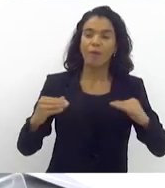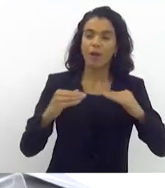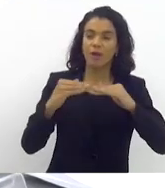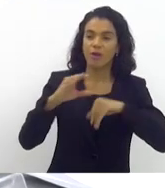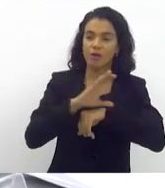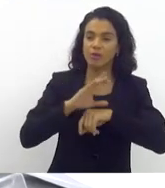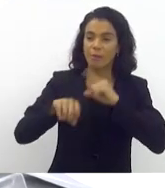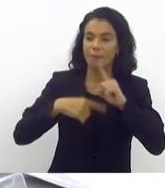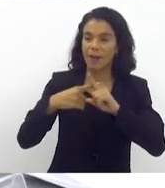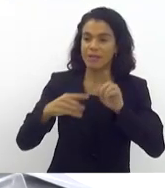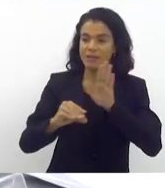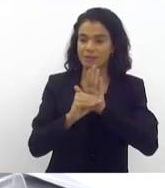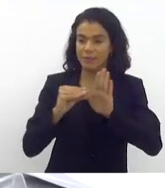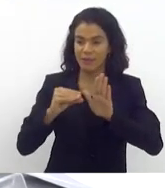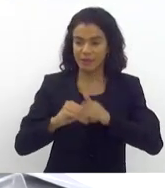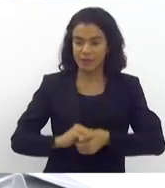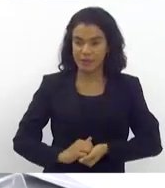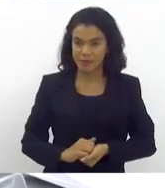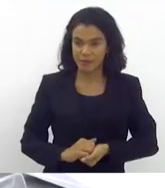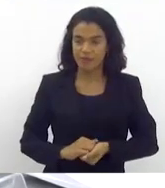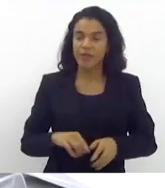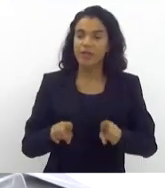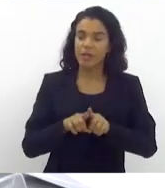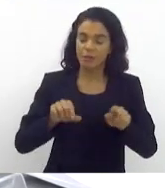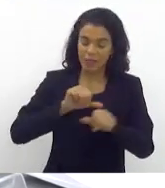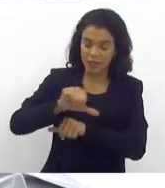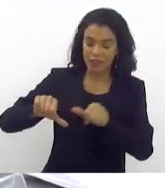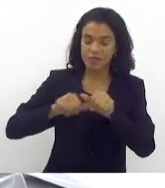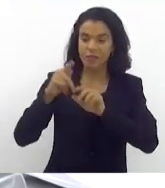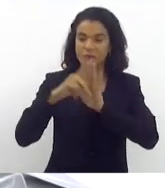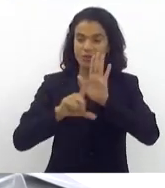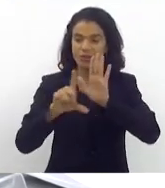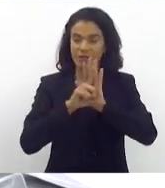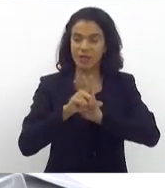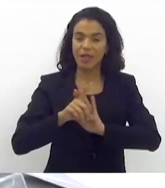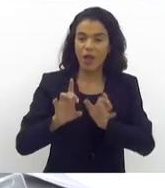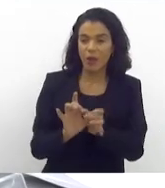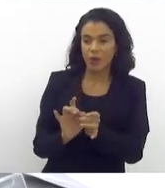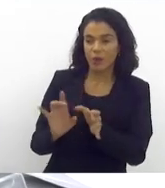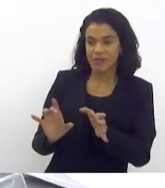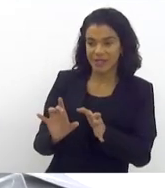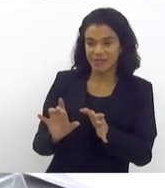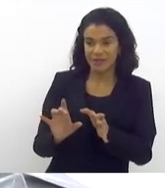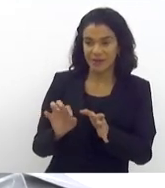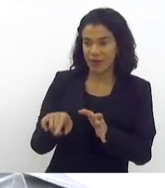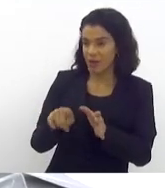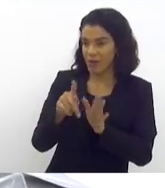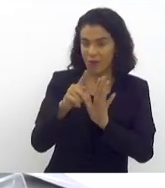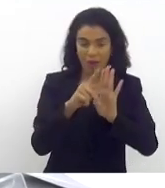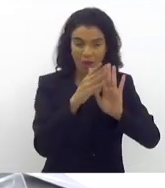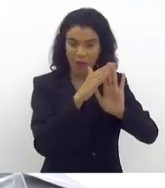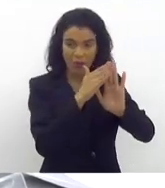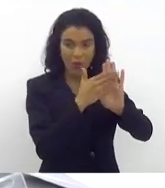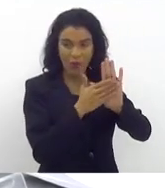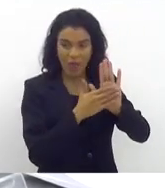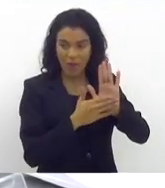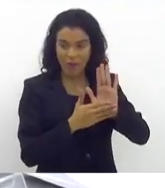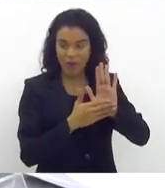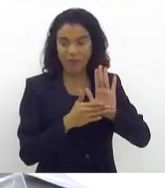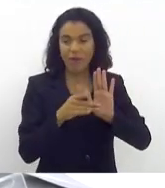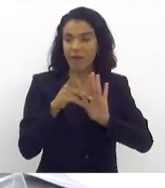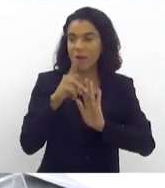com emendas. Também transformando o projeto em autorizativo. Aqui, no caso, não é um programa, é um